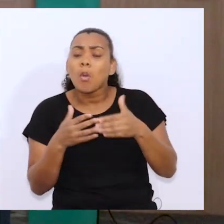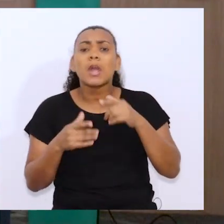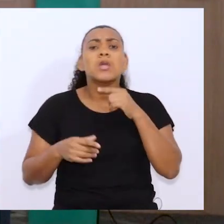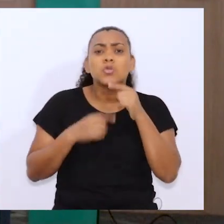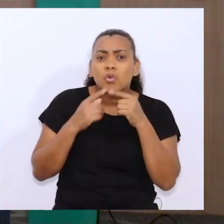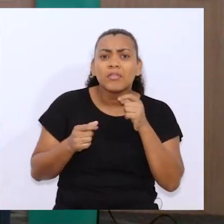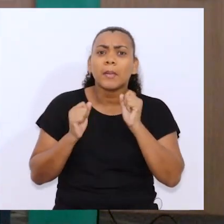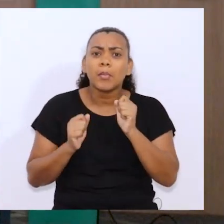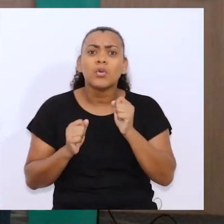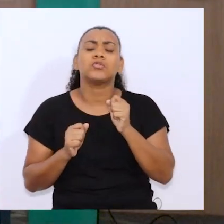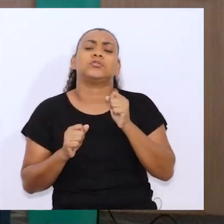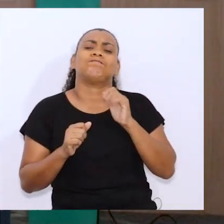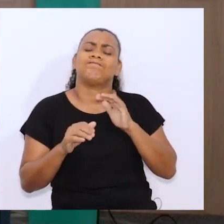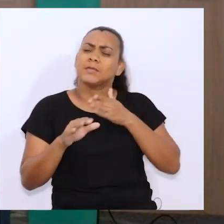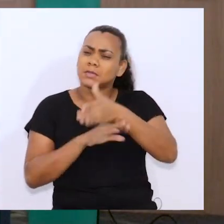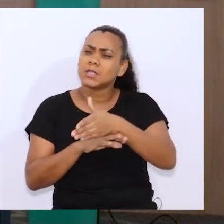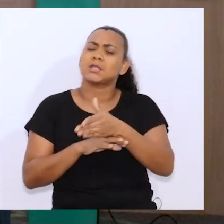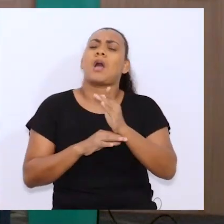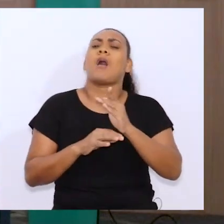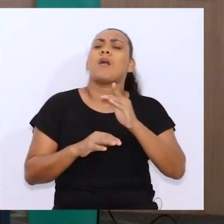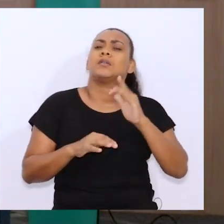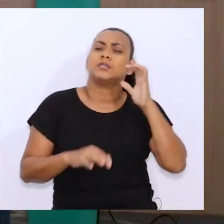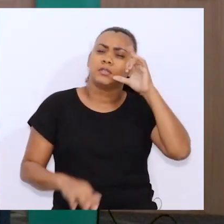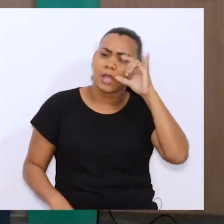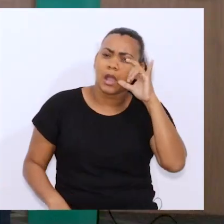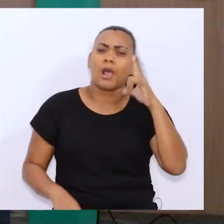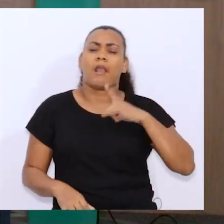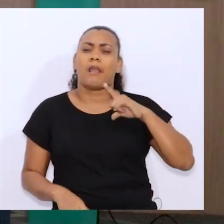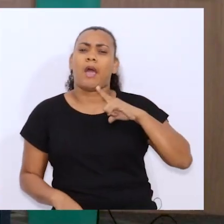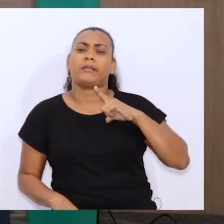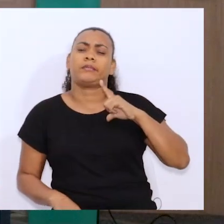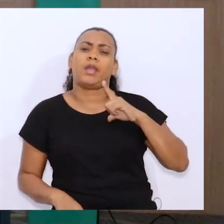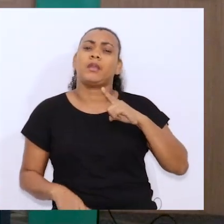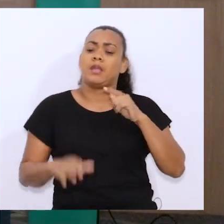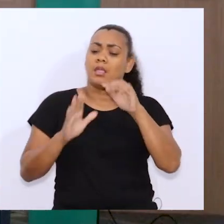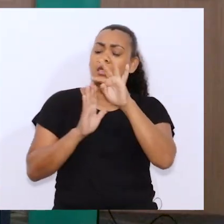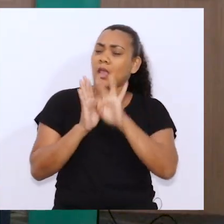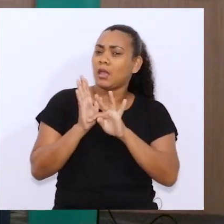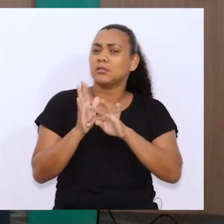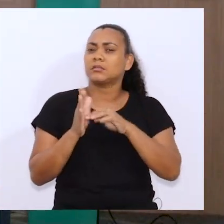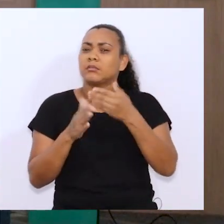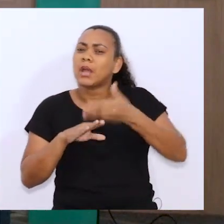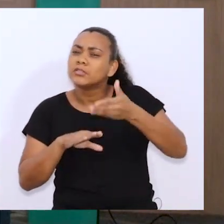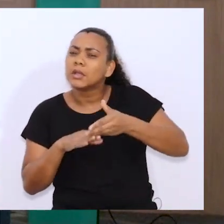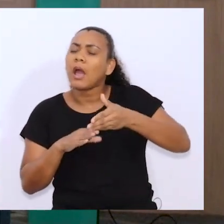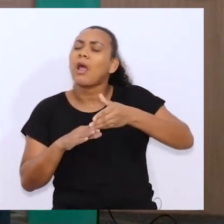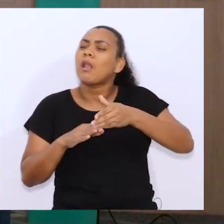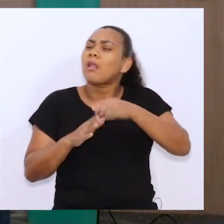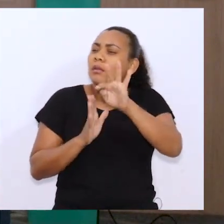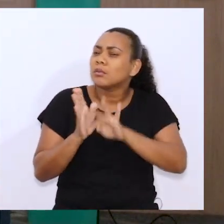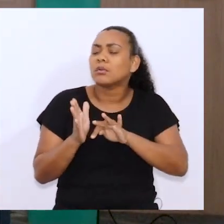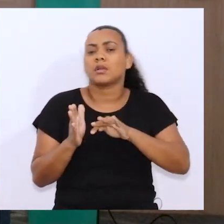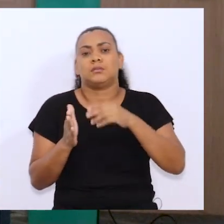Instagram Professora Melissa. Lá vocês encontrarão alguns textos para estarem sempre praticando a leitura e a